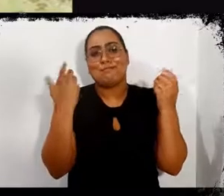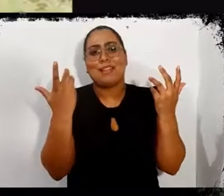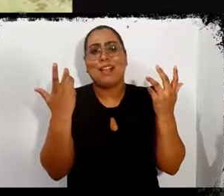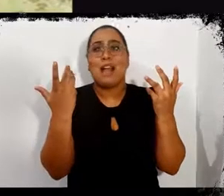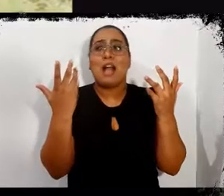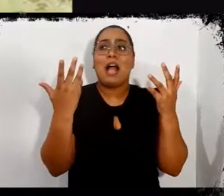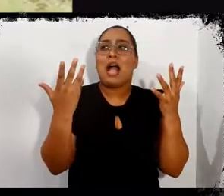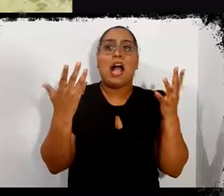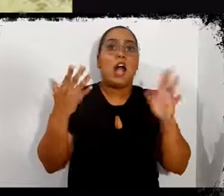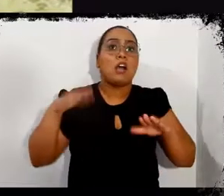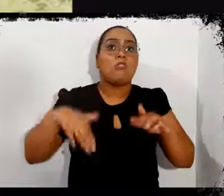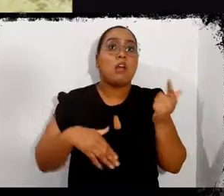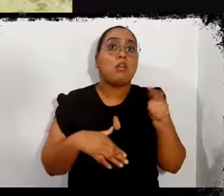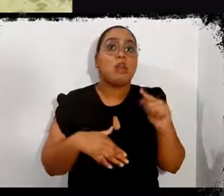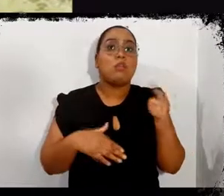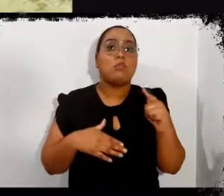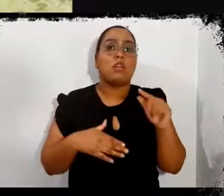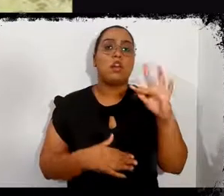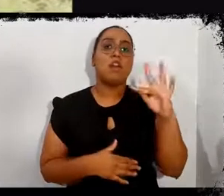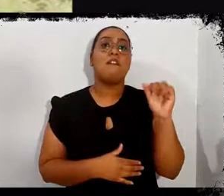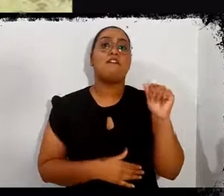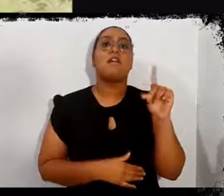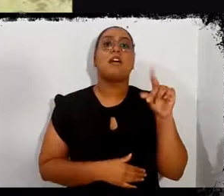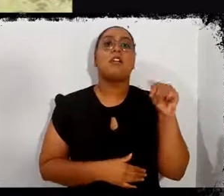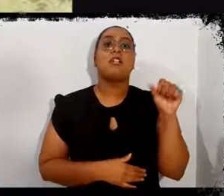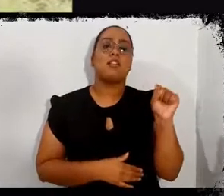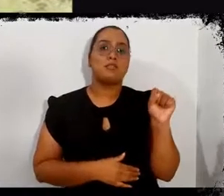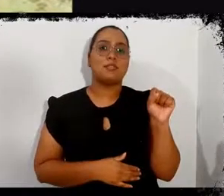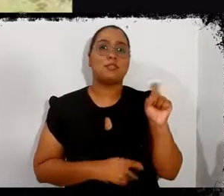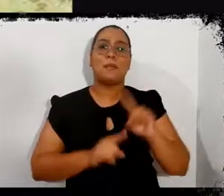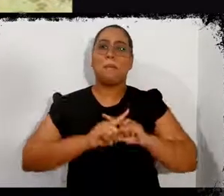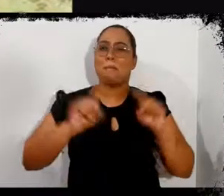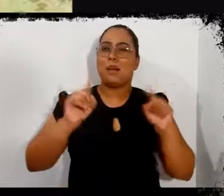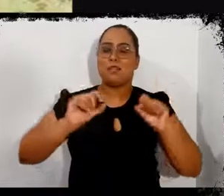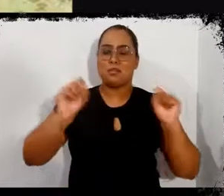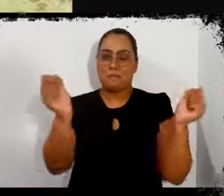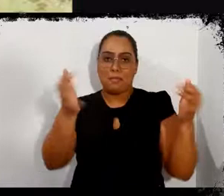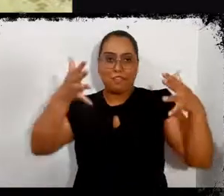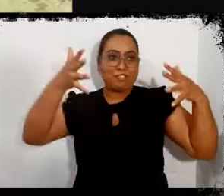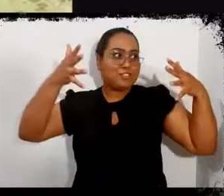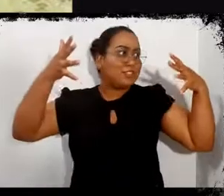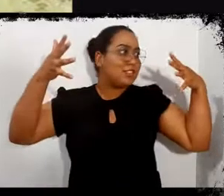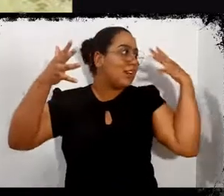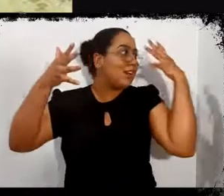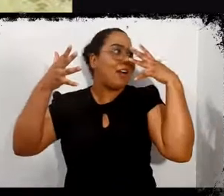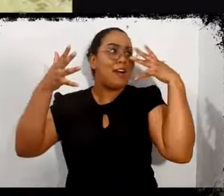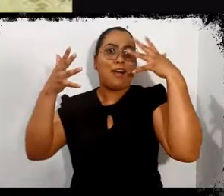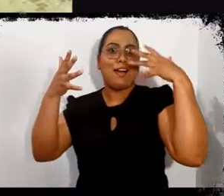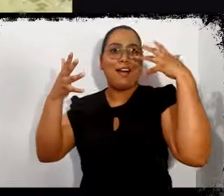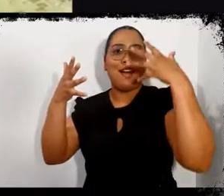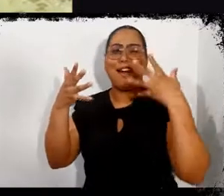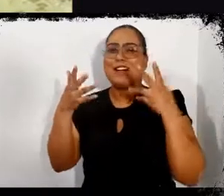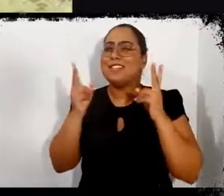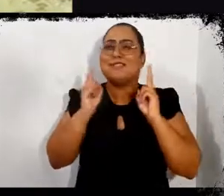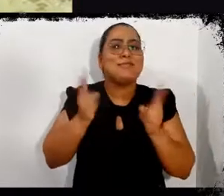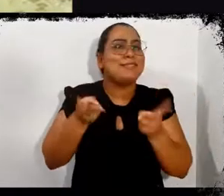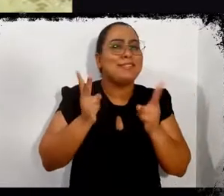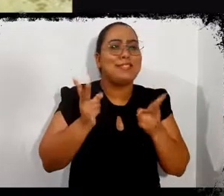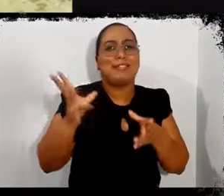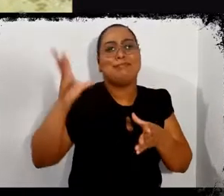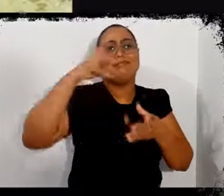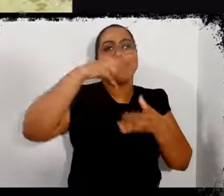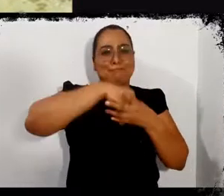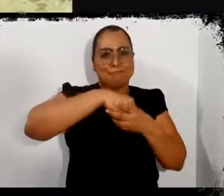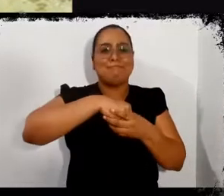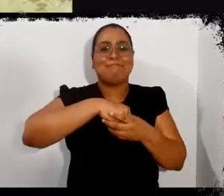existencial, pois o herói ou a heroína buscam algo significativo que transformará